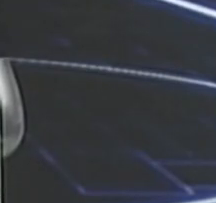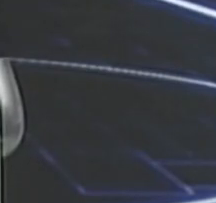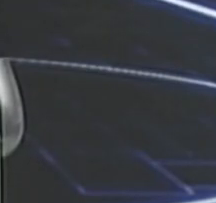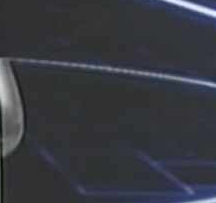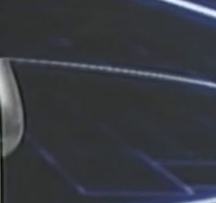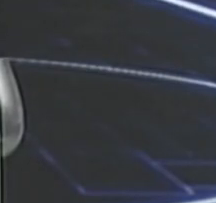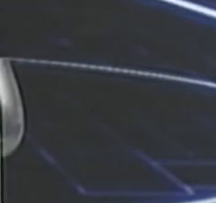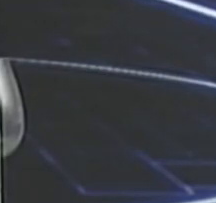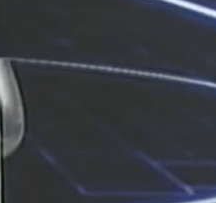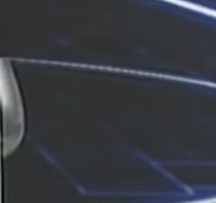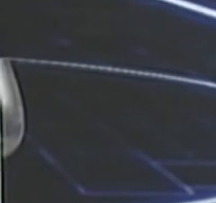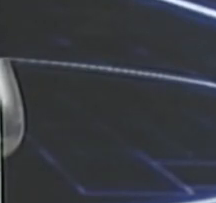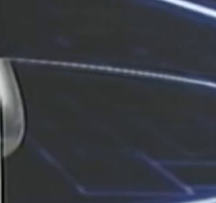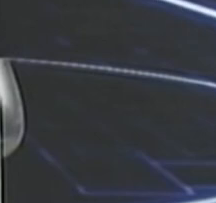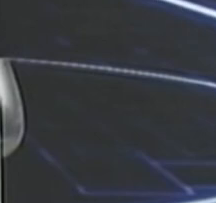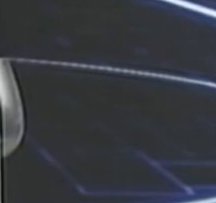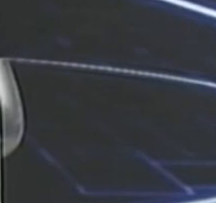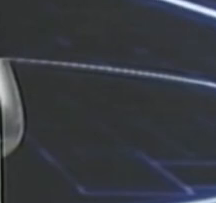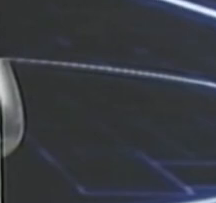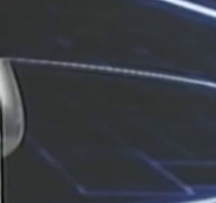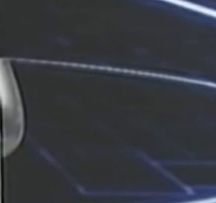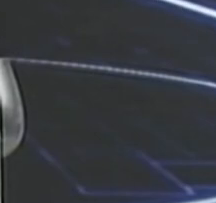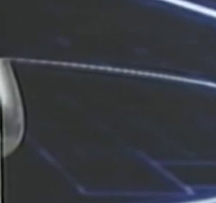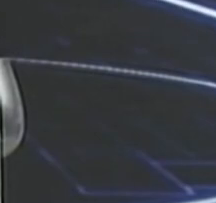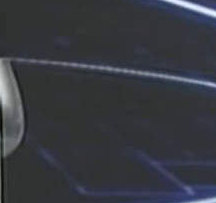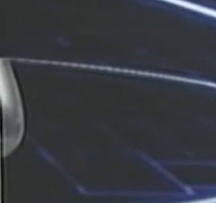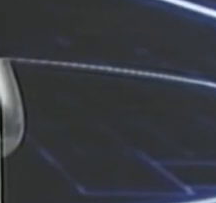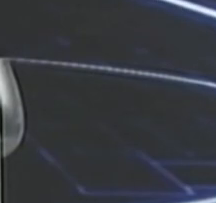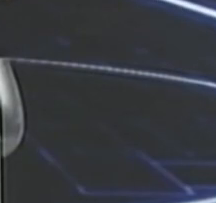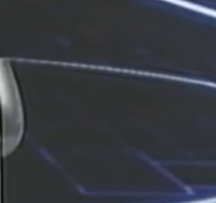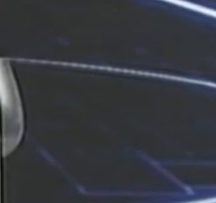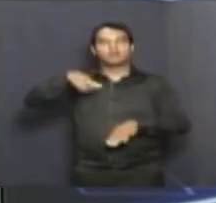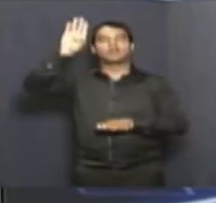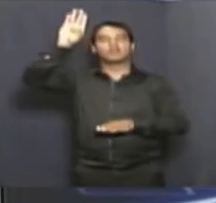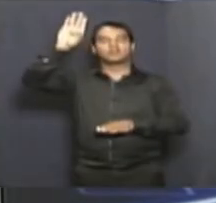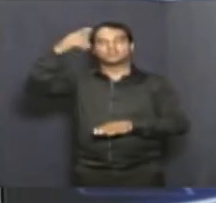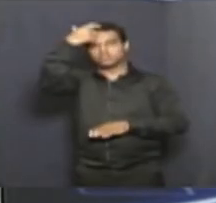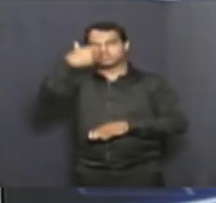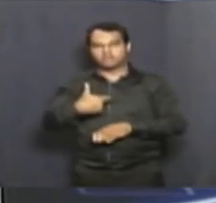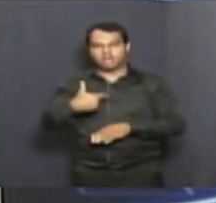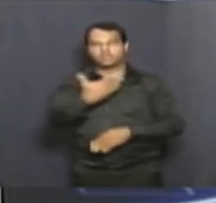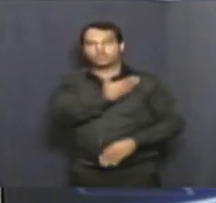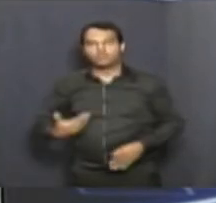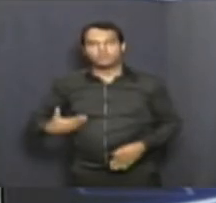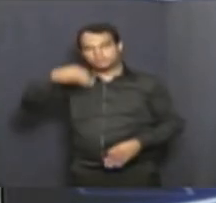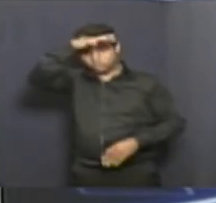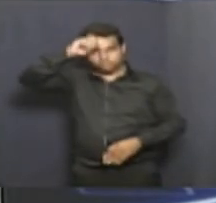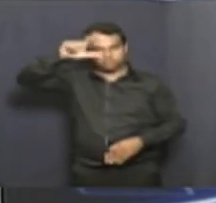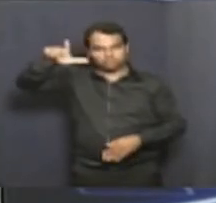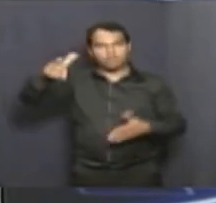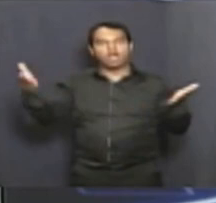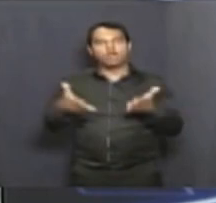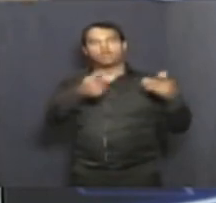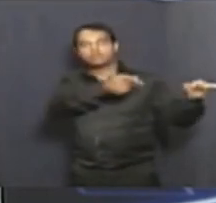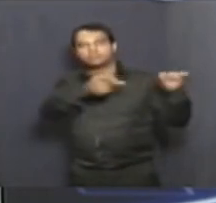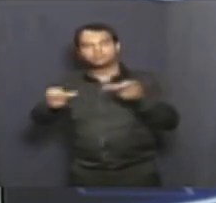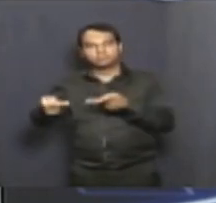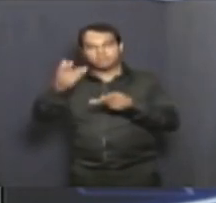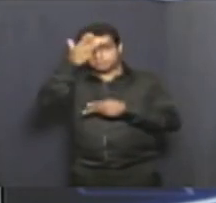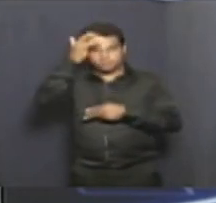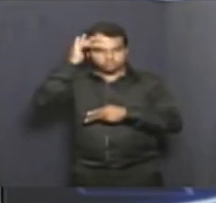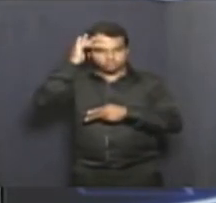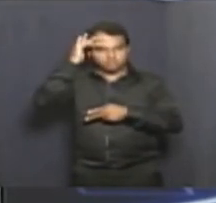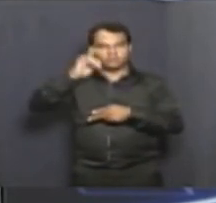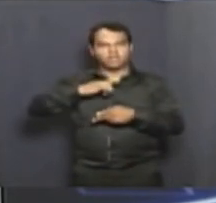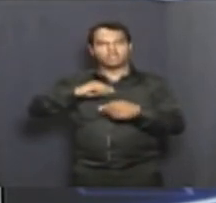entre os candidatos ao governo de mato grosso do sul nas eleições de 2018 gostaria de chamar todos os candidatos aqui pela ordem que está